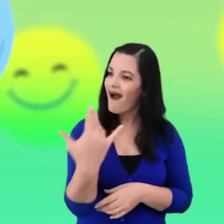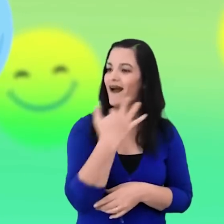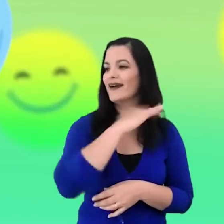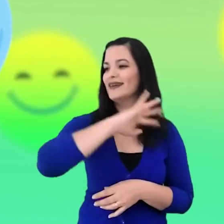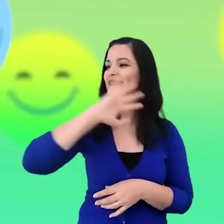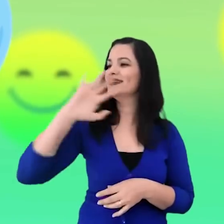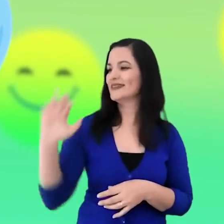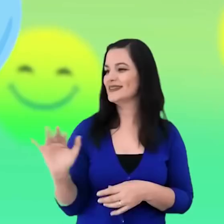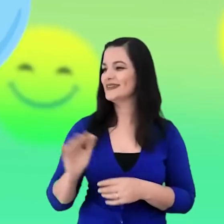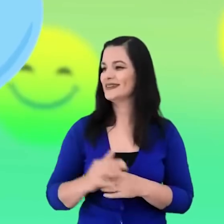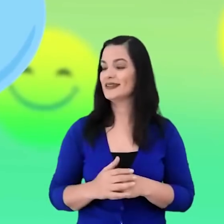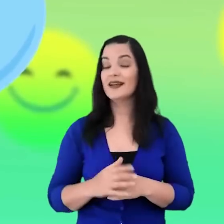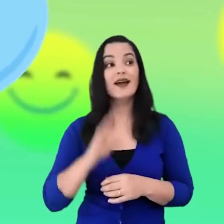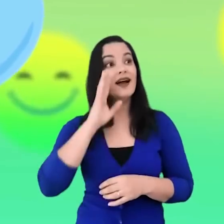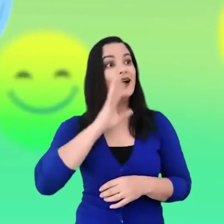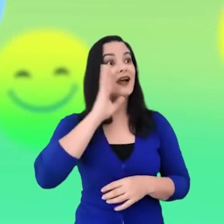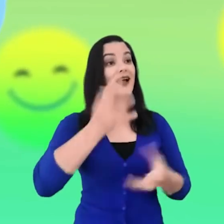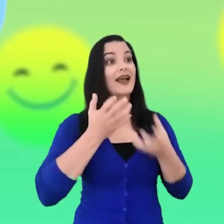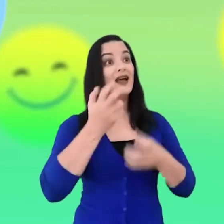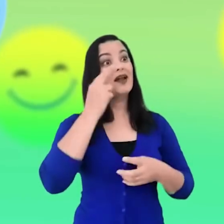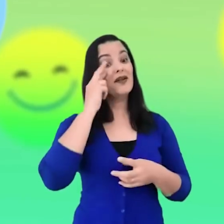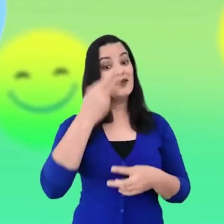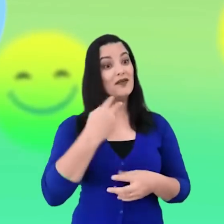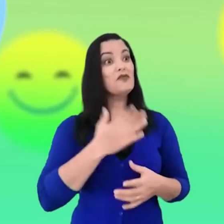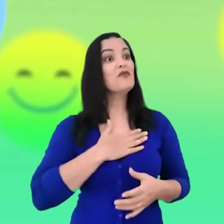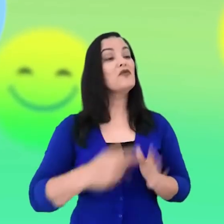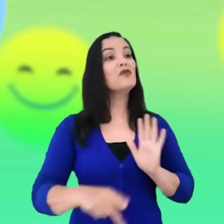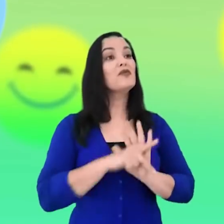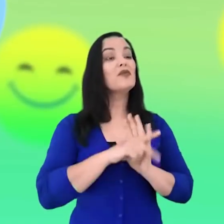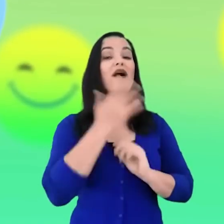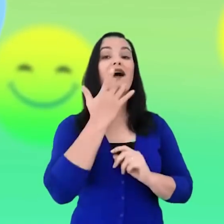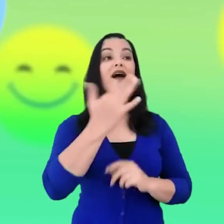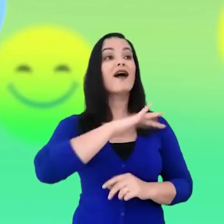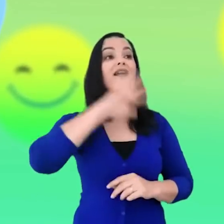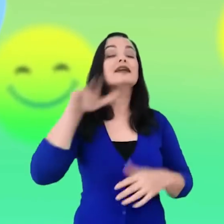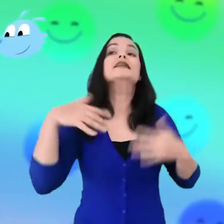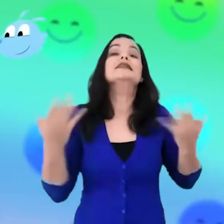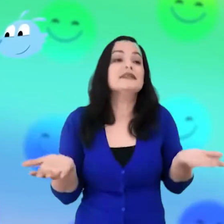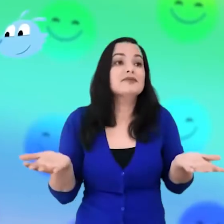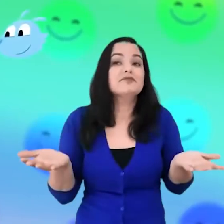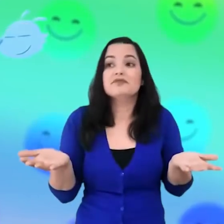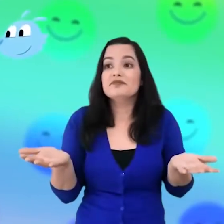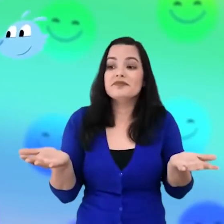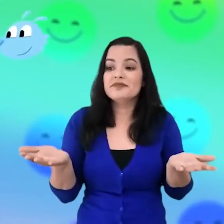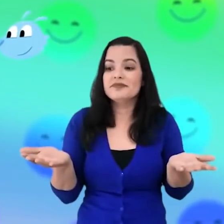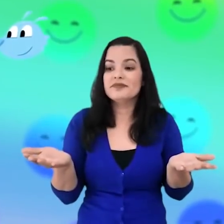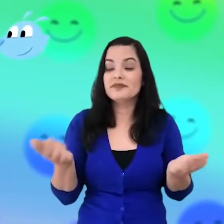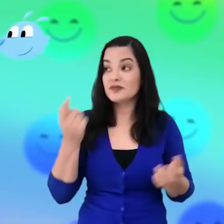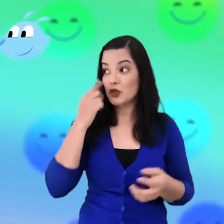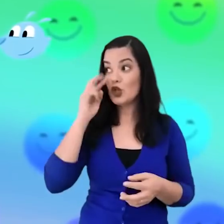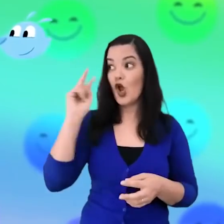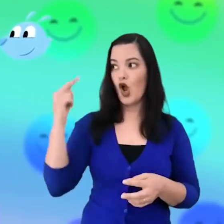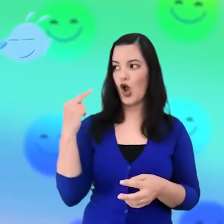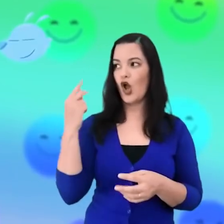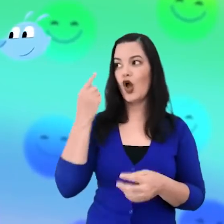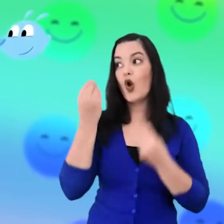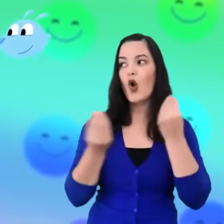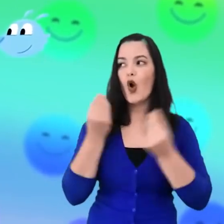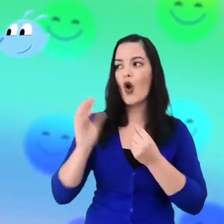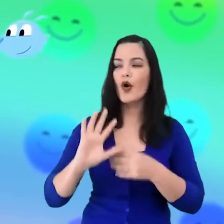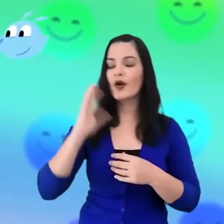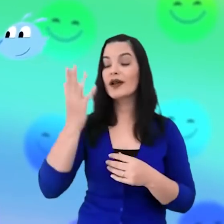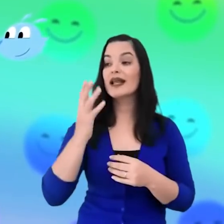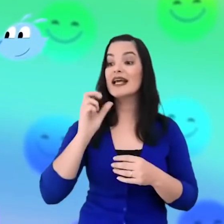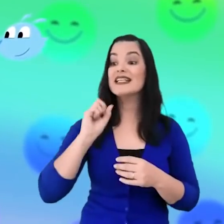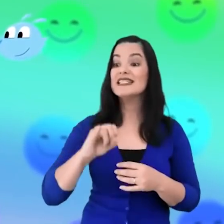Legal! Quero ver meu arco-íris! Ei, arco-íris, cadê você? Olha só o que acontece quando um